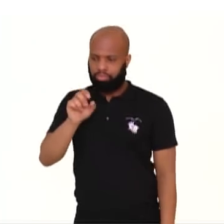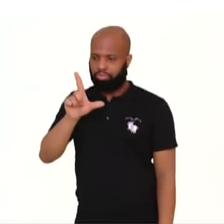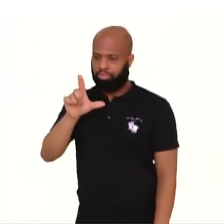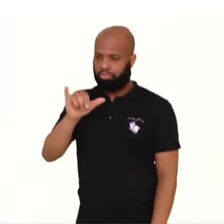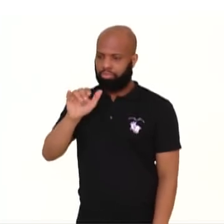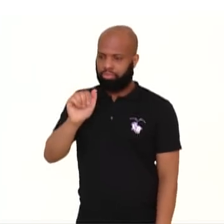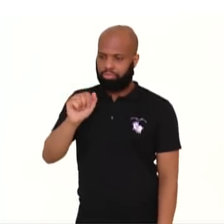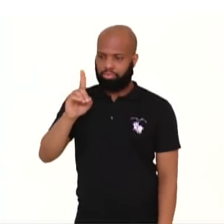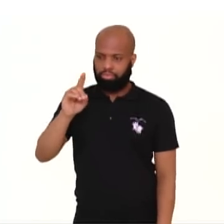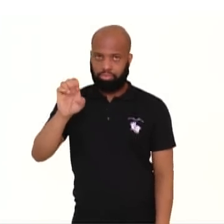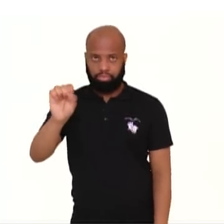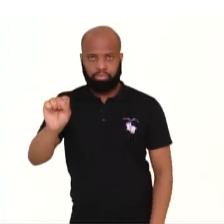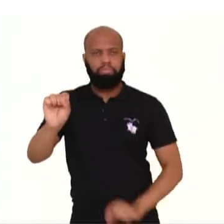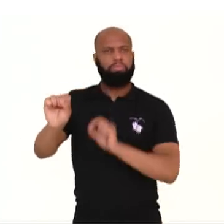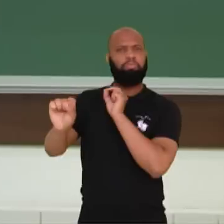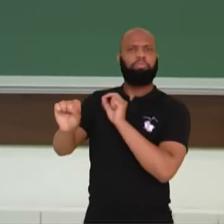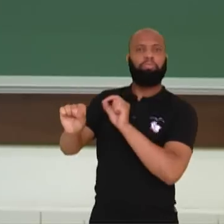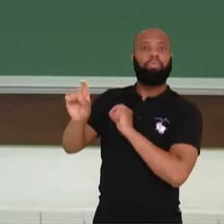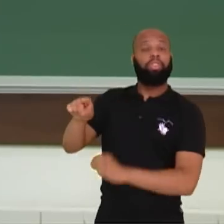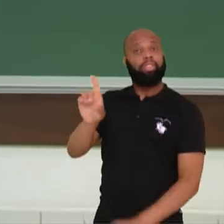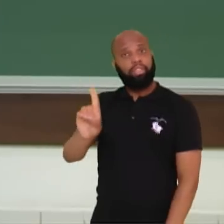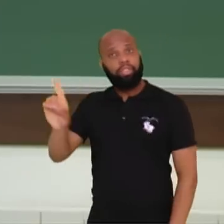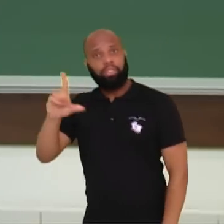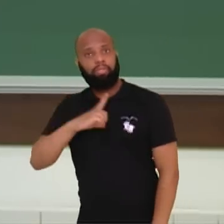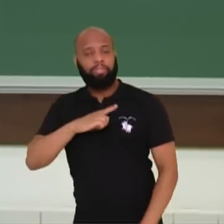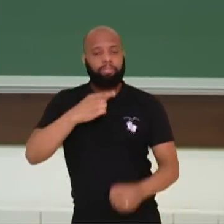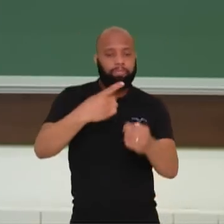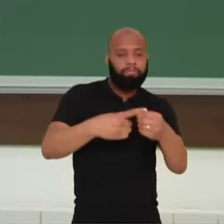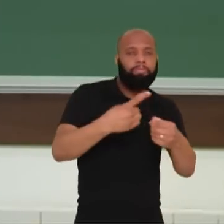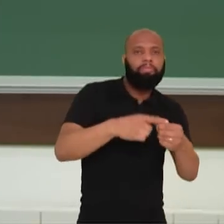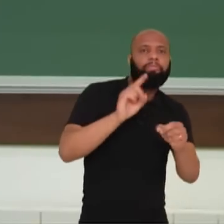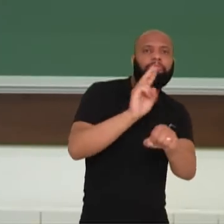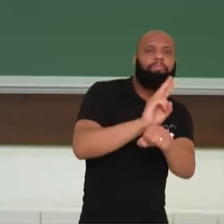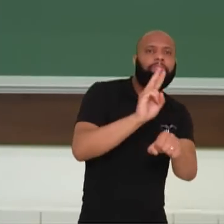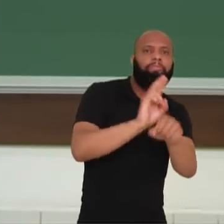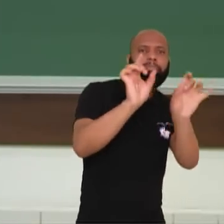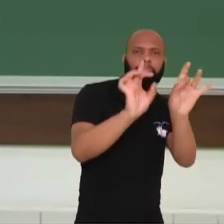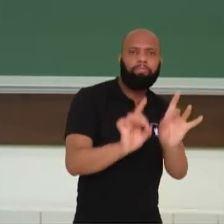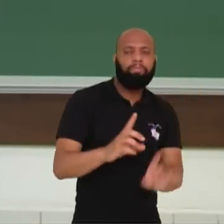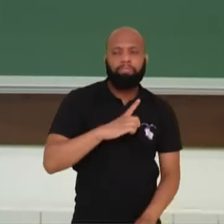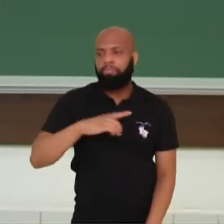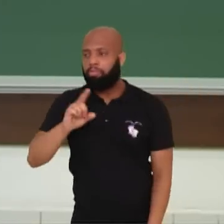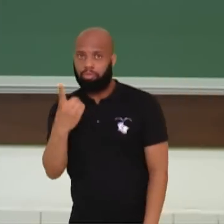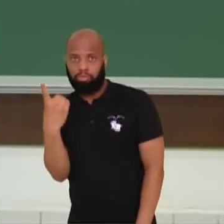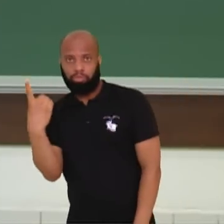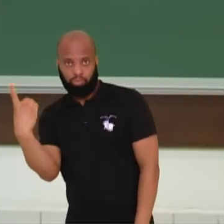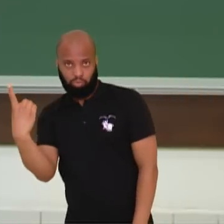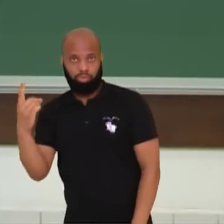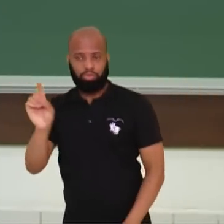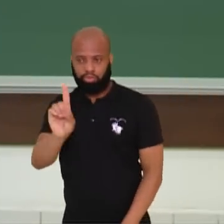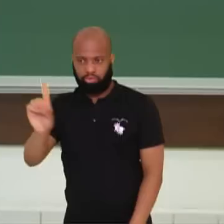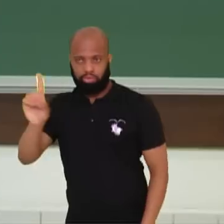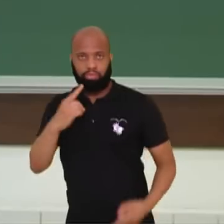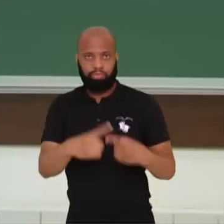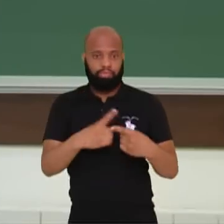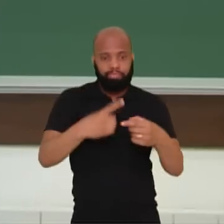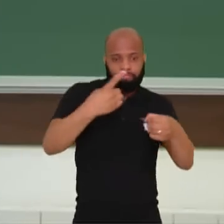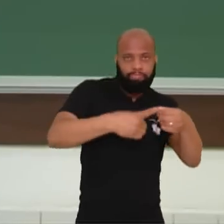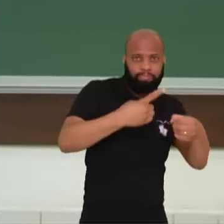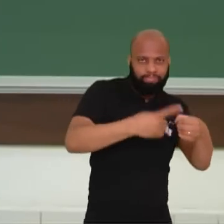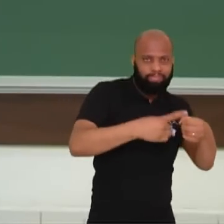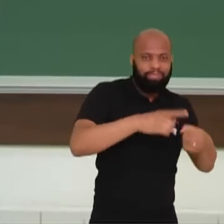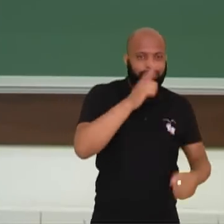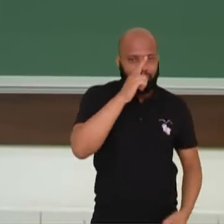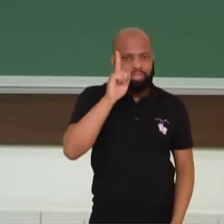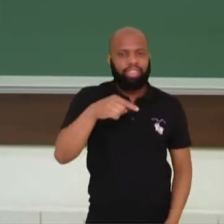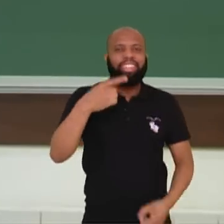aqueles deuses que cada cidade tinha como protetor especial. Lembre assim, ó, a cidade grega é chamada de cidade-estado.